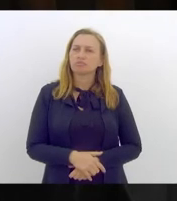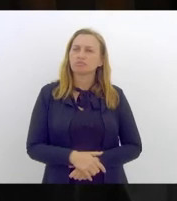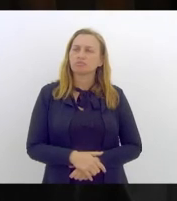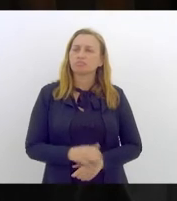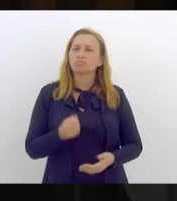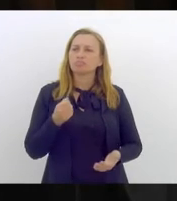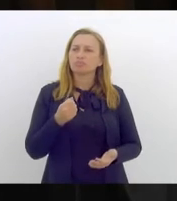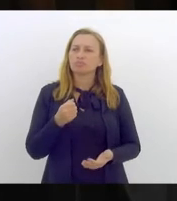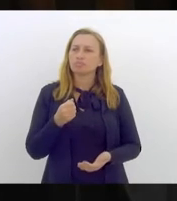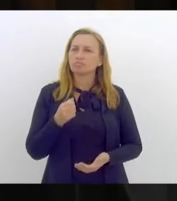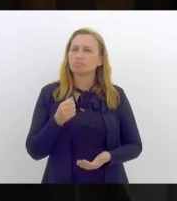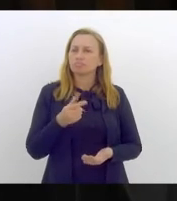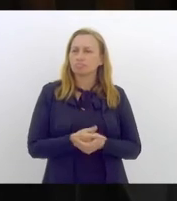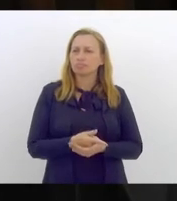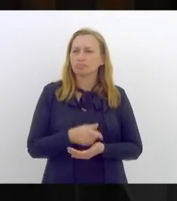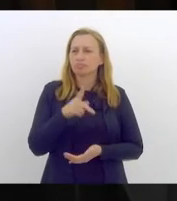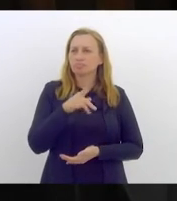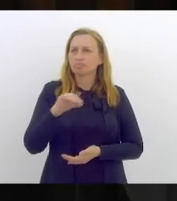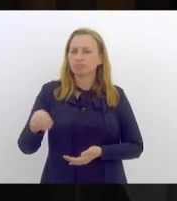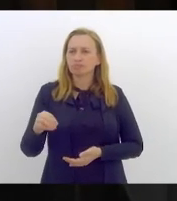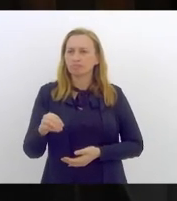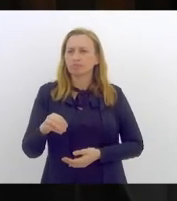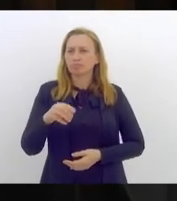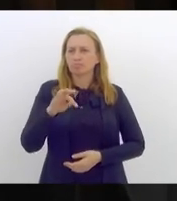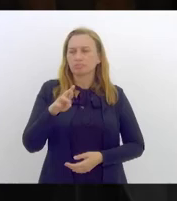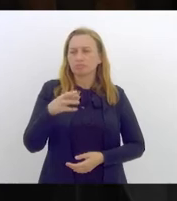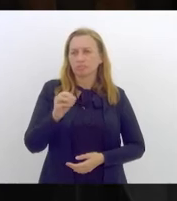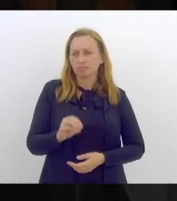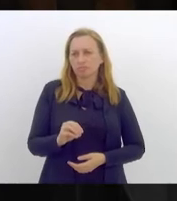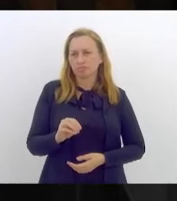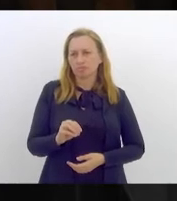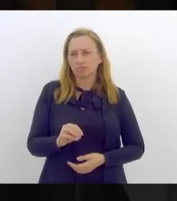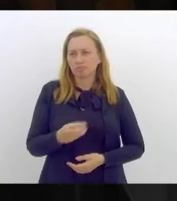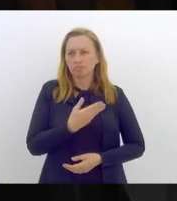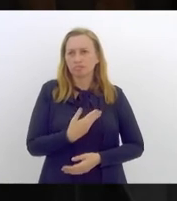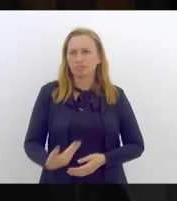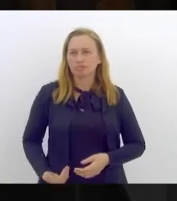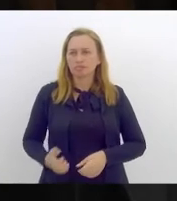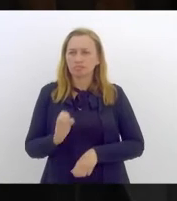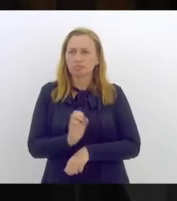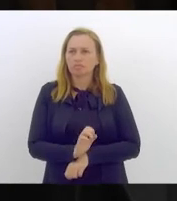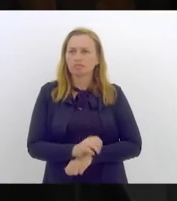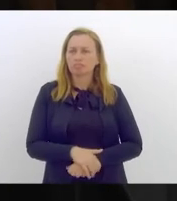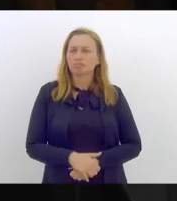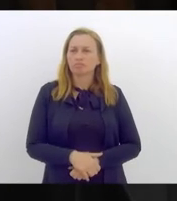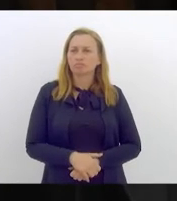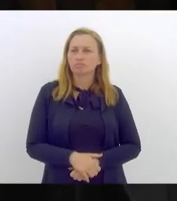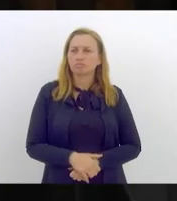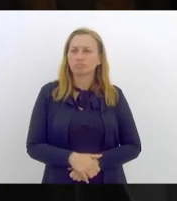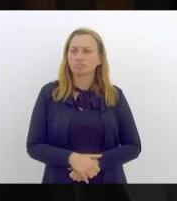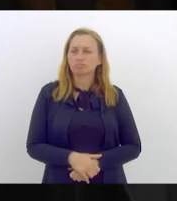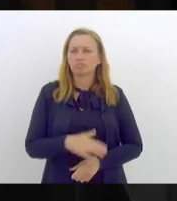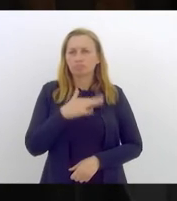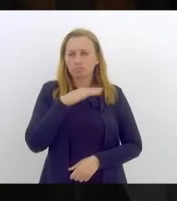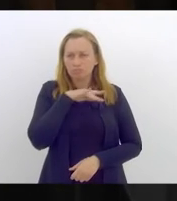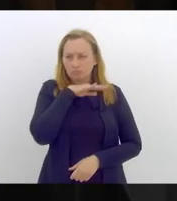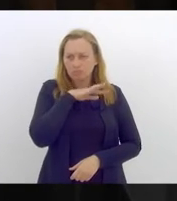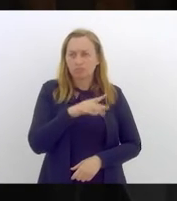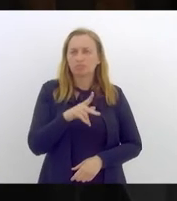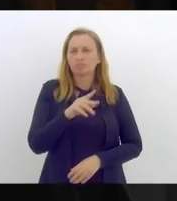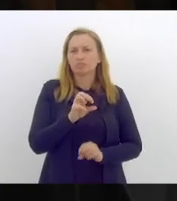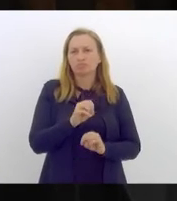do magistério. Deputado, para concluir, o governo do estado tem sido cruel com a